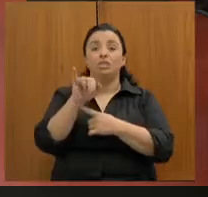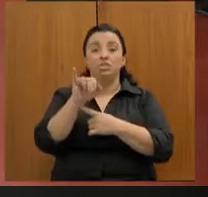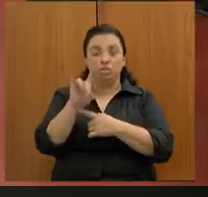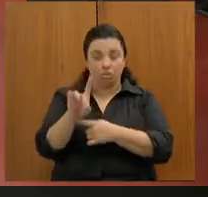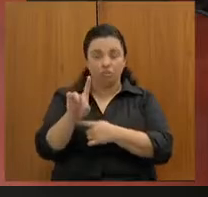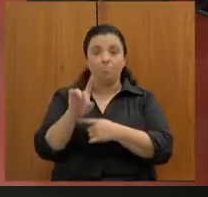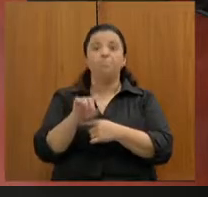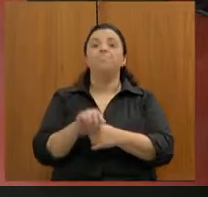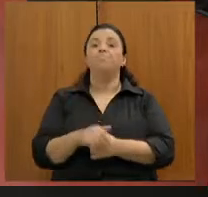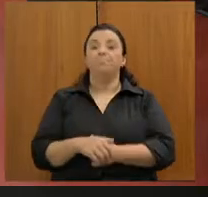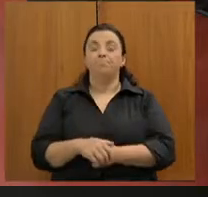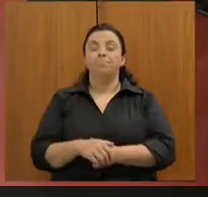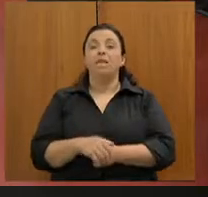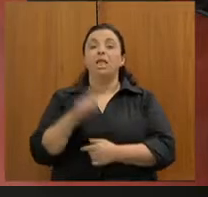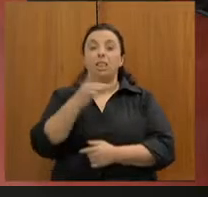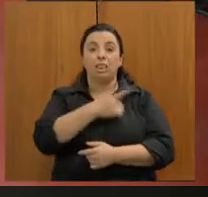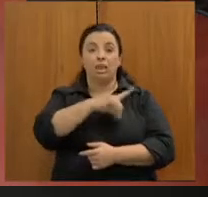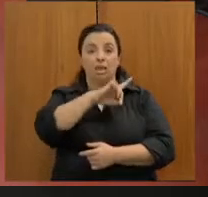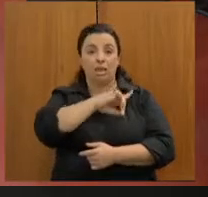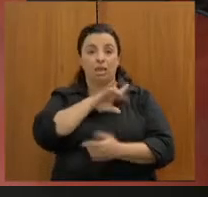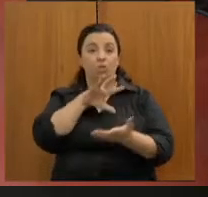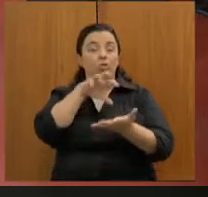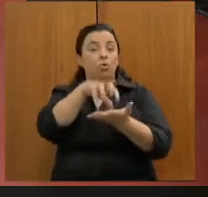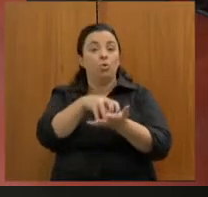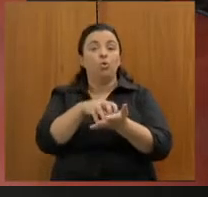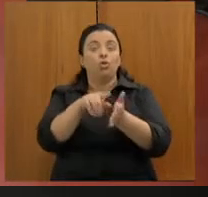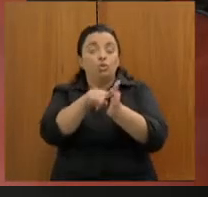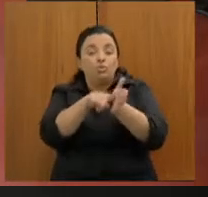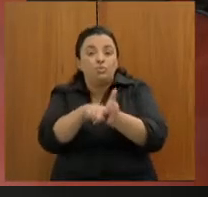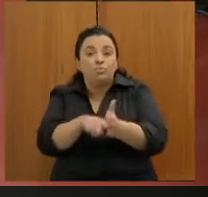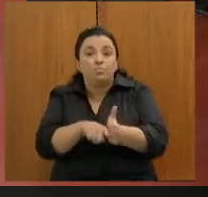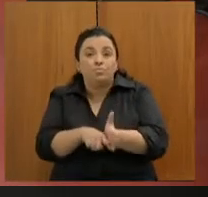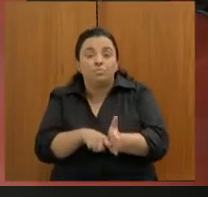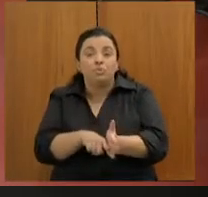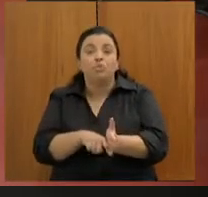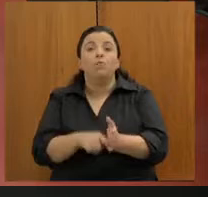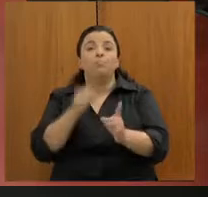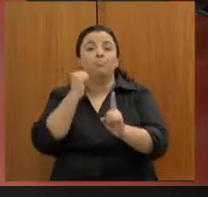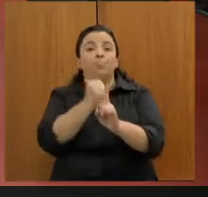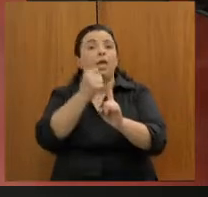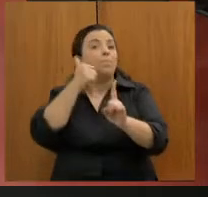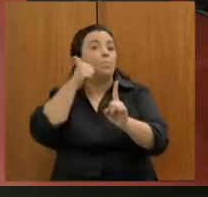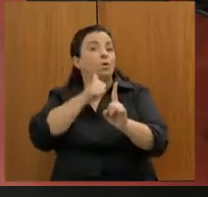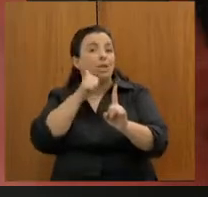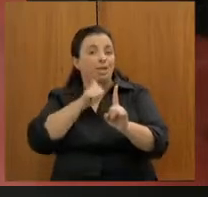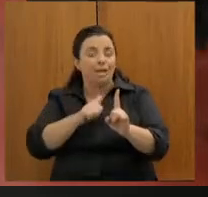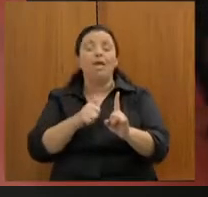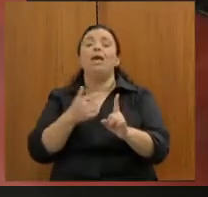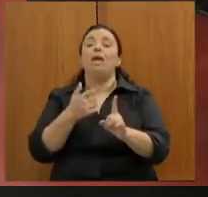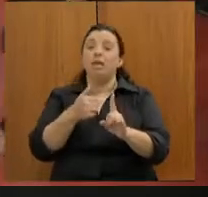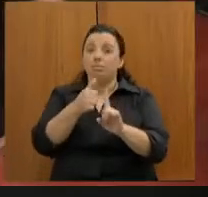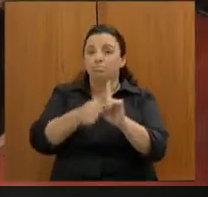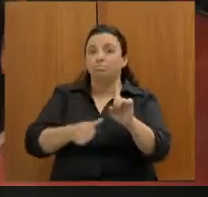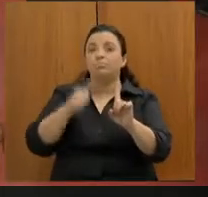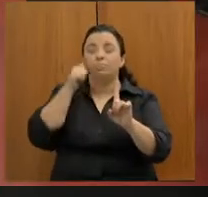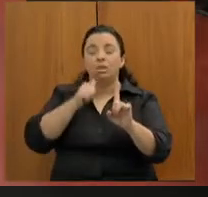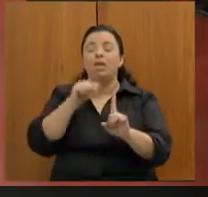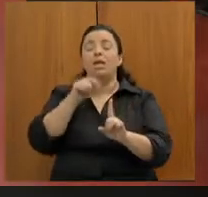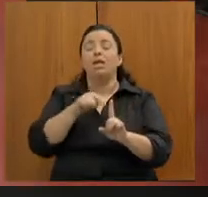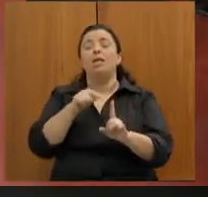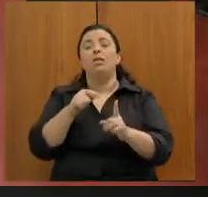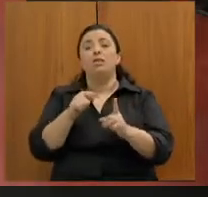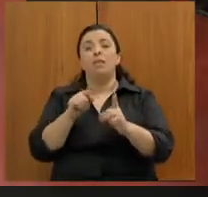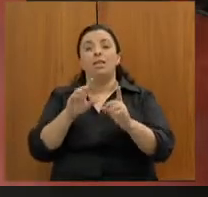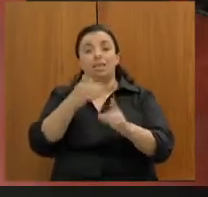Miranda Delegada do núcleo de investigação de feminicídios da delegacia especializada de homicídios com